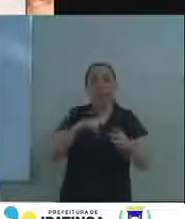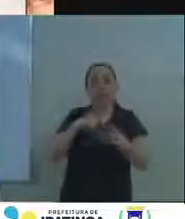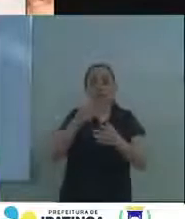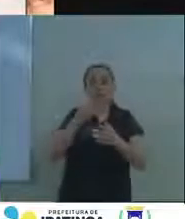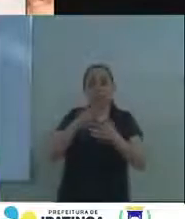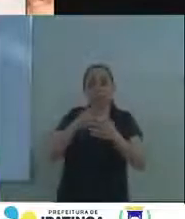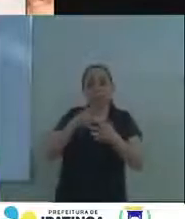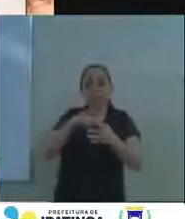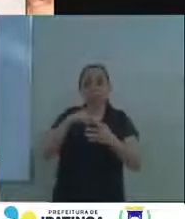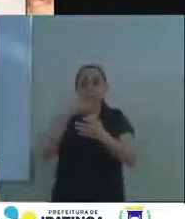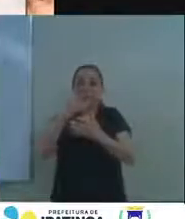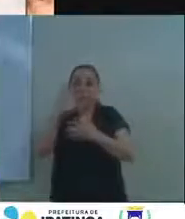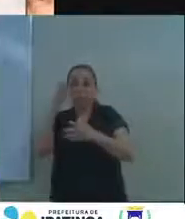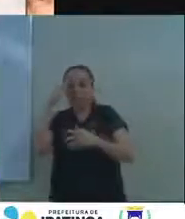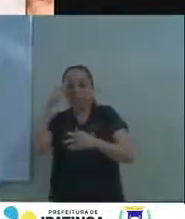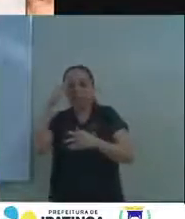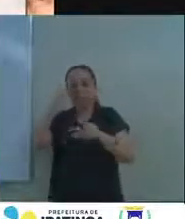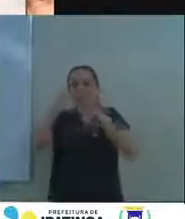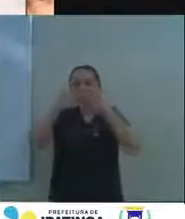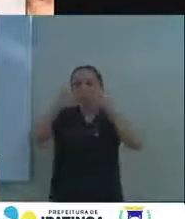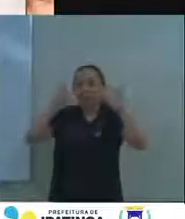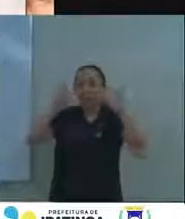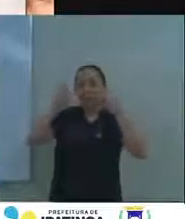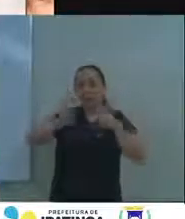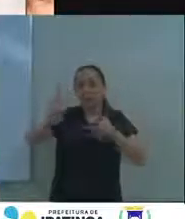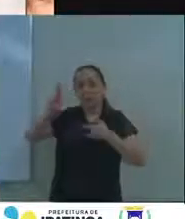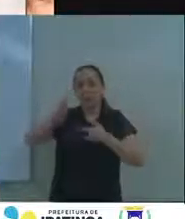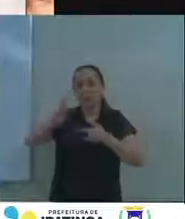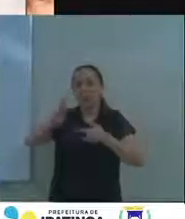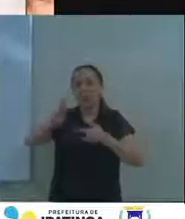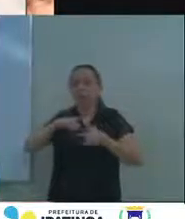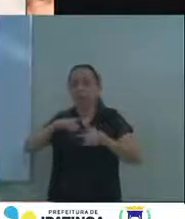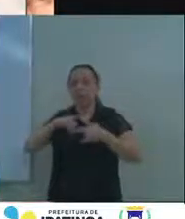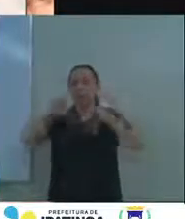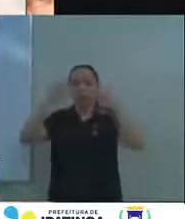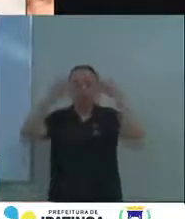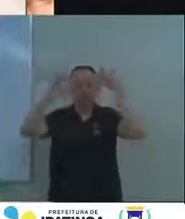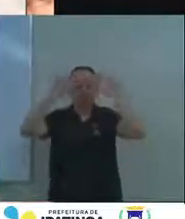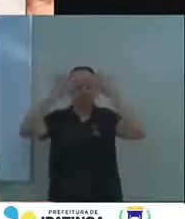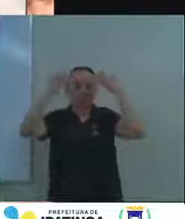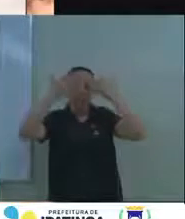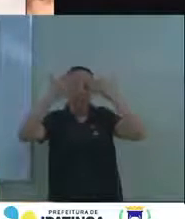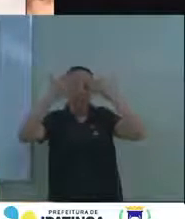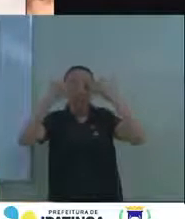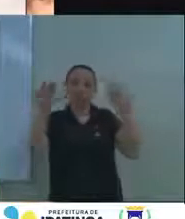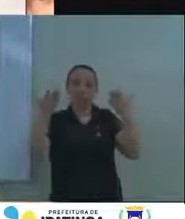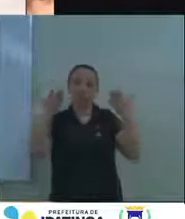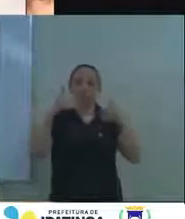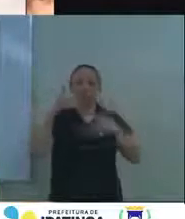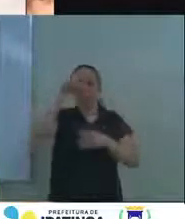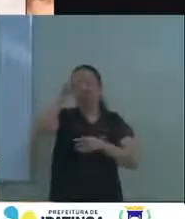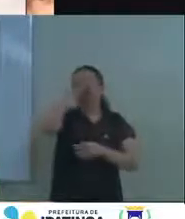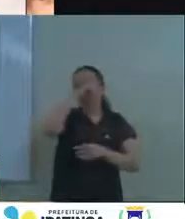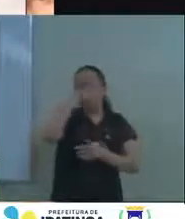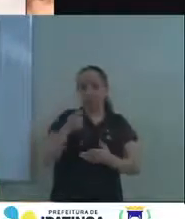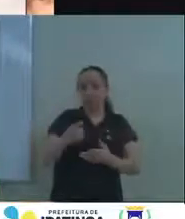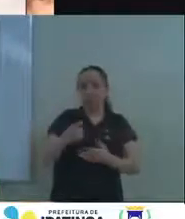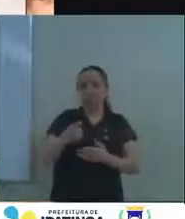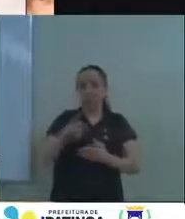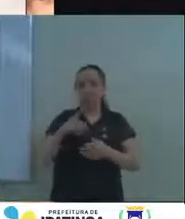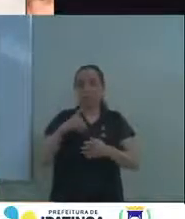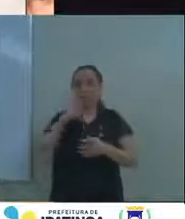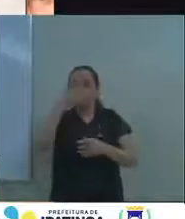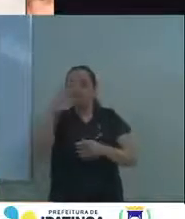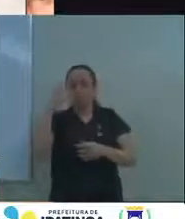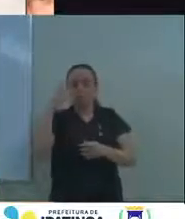máscara, e eu vou perder um recurso visual importante na minha comunicação. Porque muitas vezes a pessoa não entende o que a